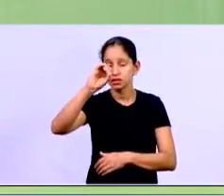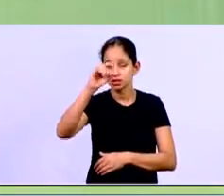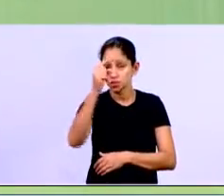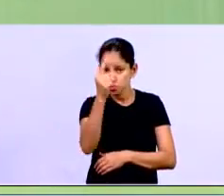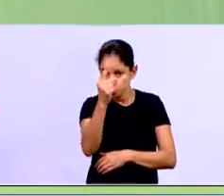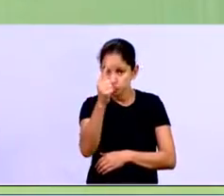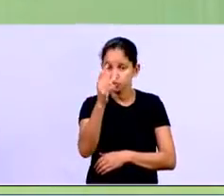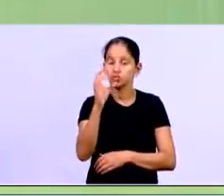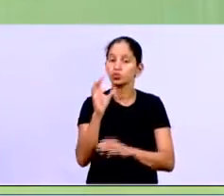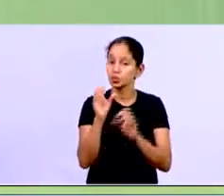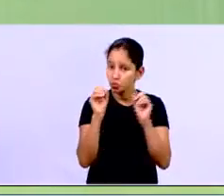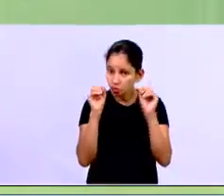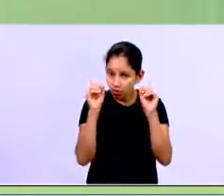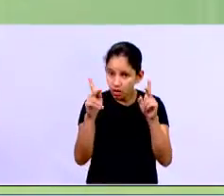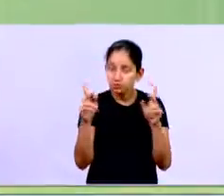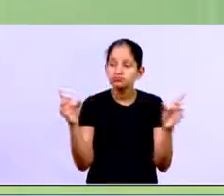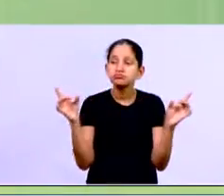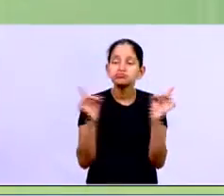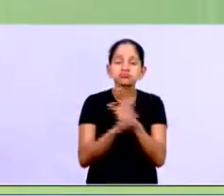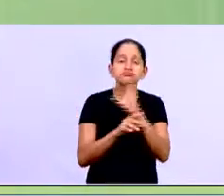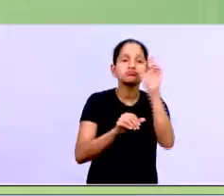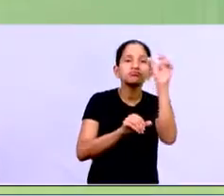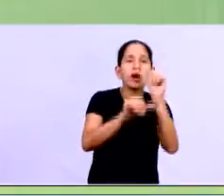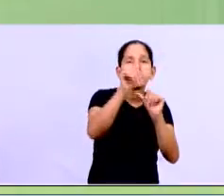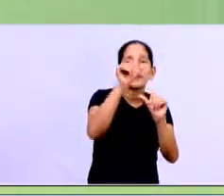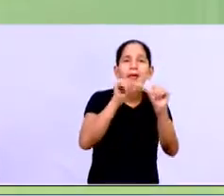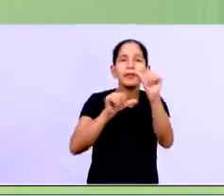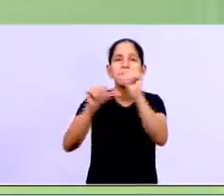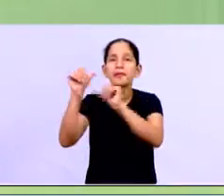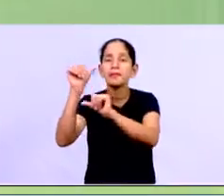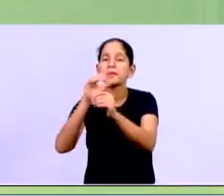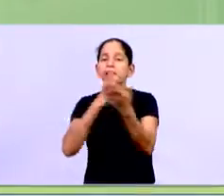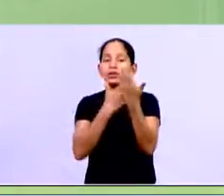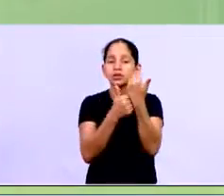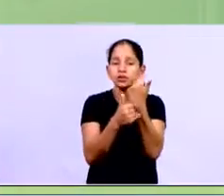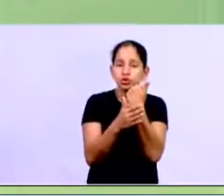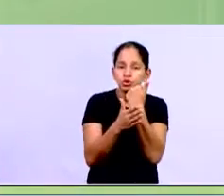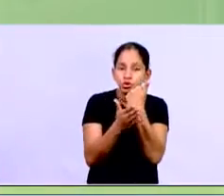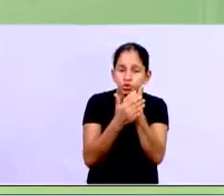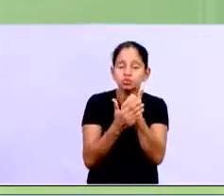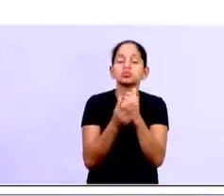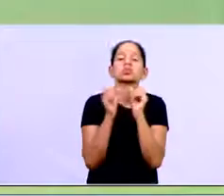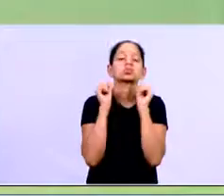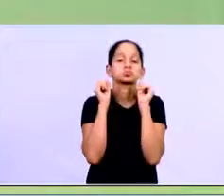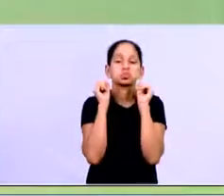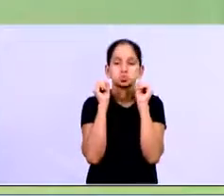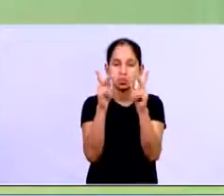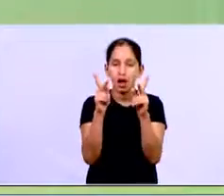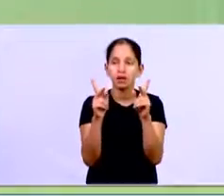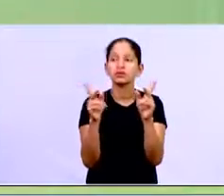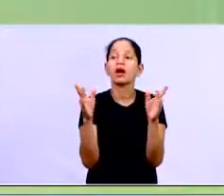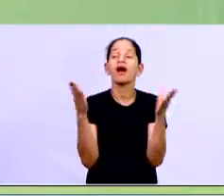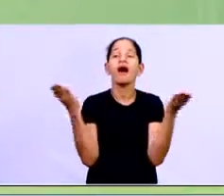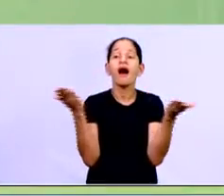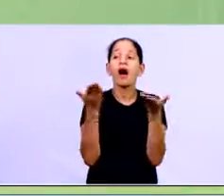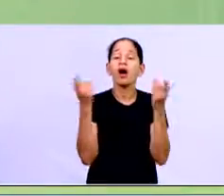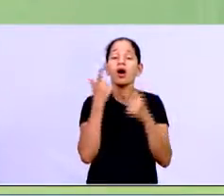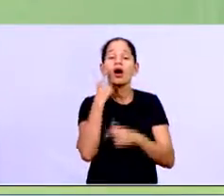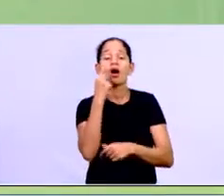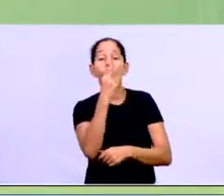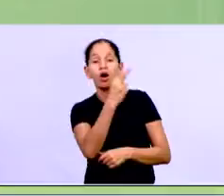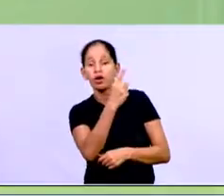0,01, ok? Substitui todas as informações. Aqui a gente substituiu e aqui a gente tem esse